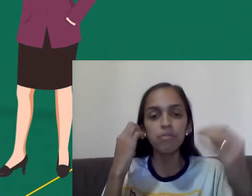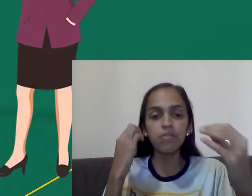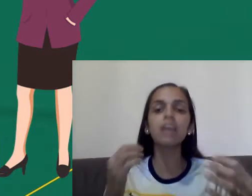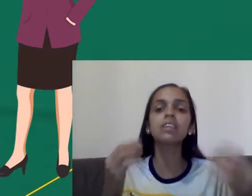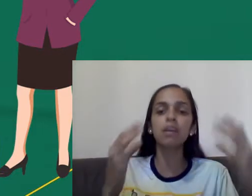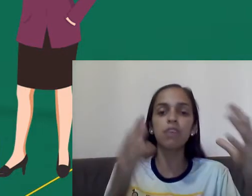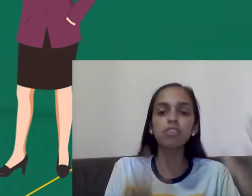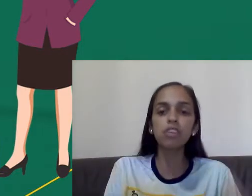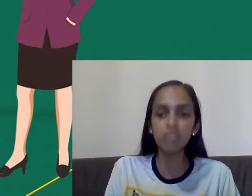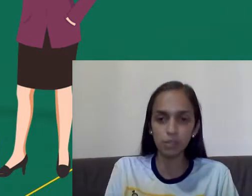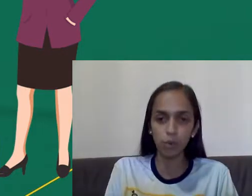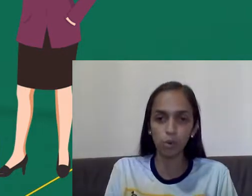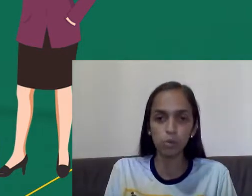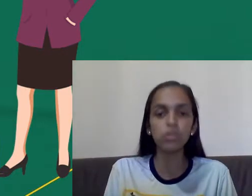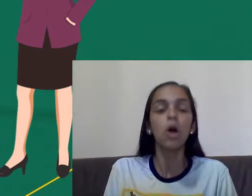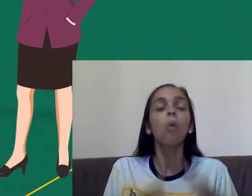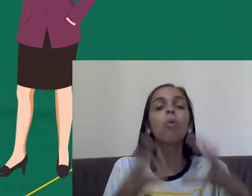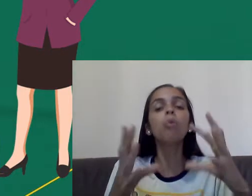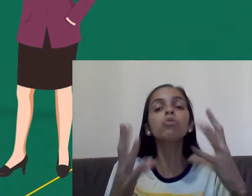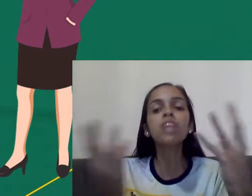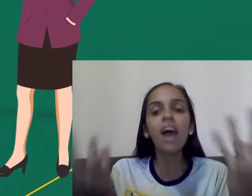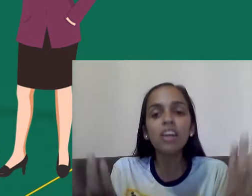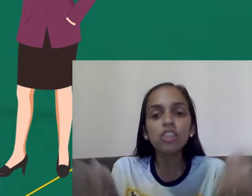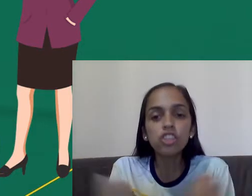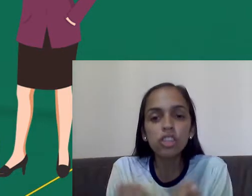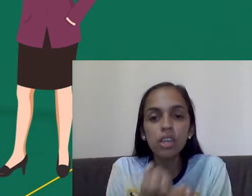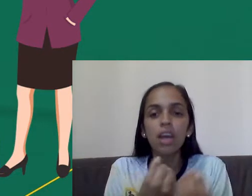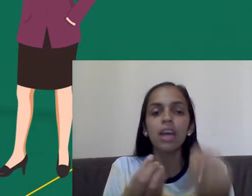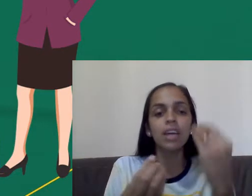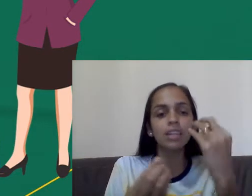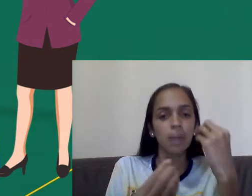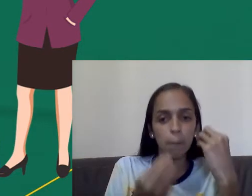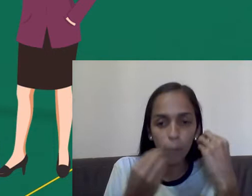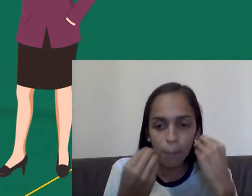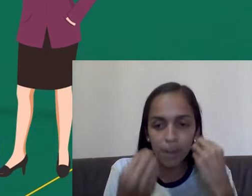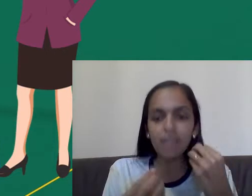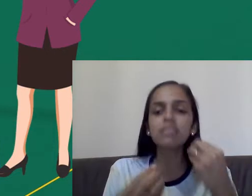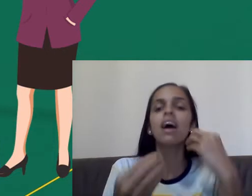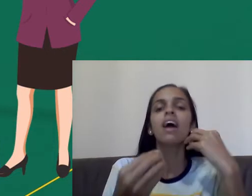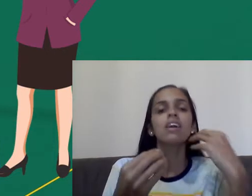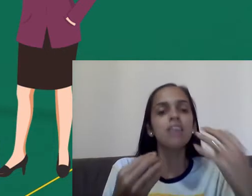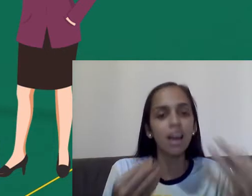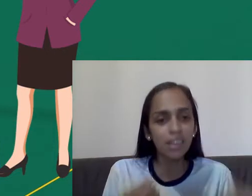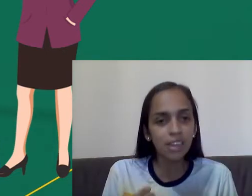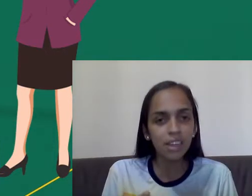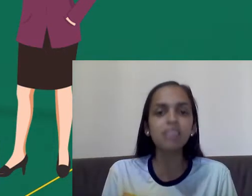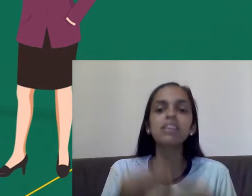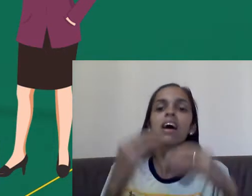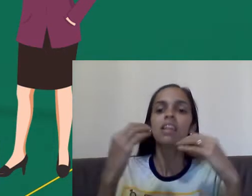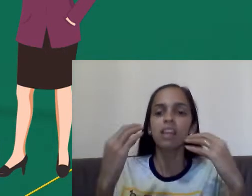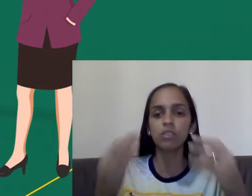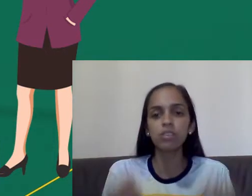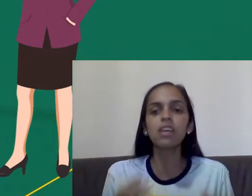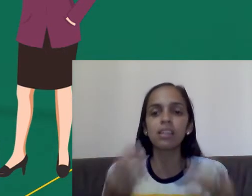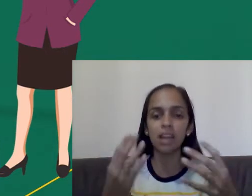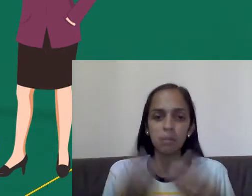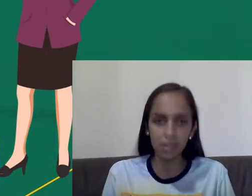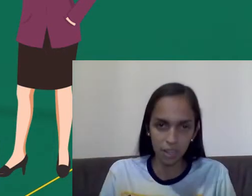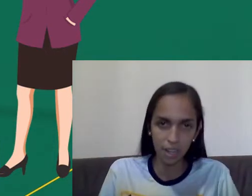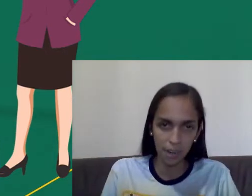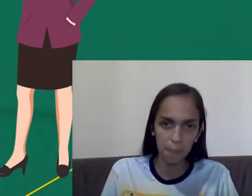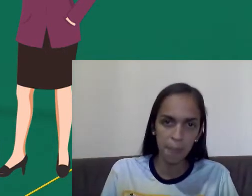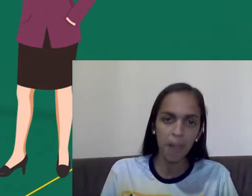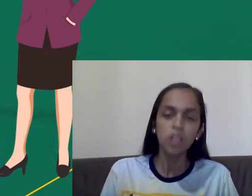sim ver através dessas fotos o contraste entre a pobreza e a riqueza na